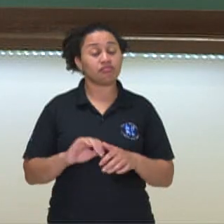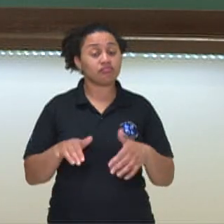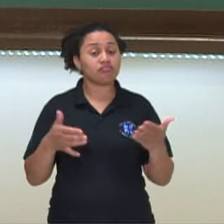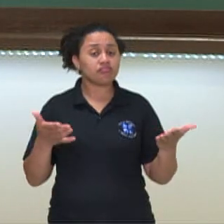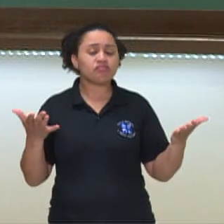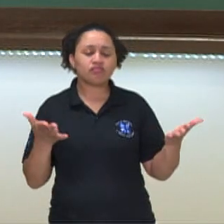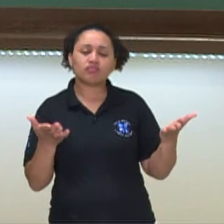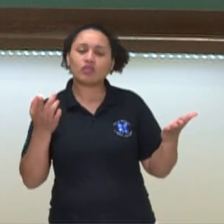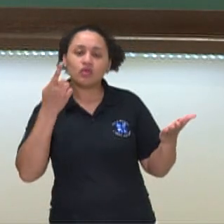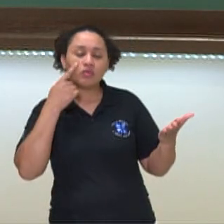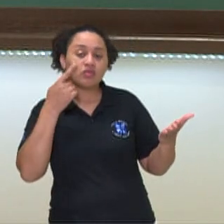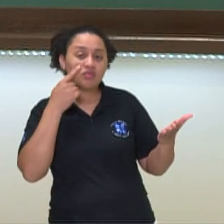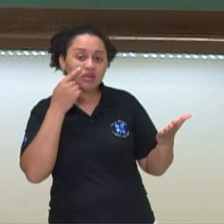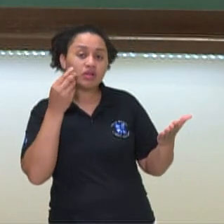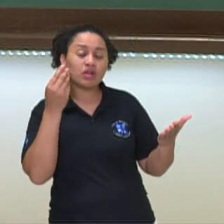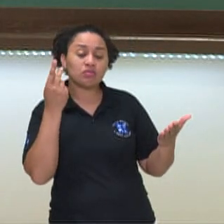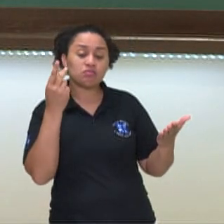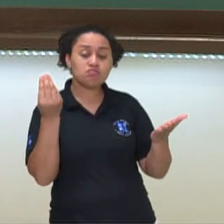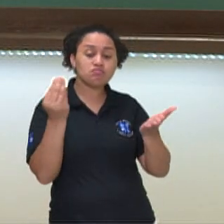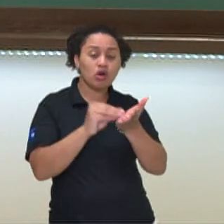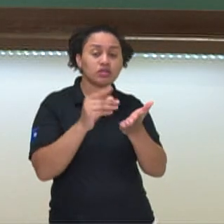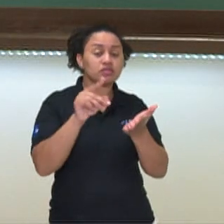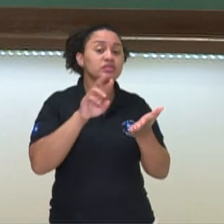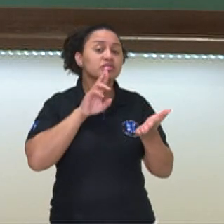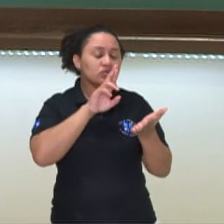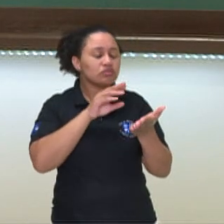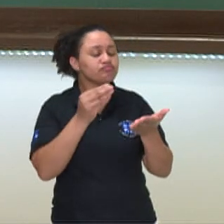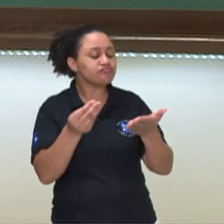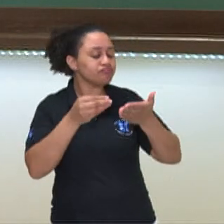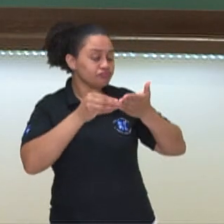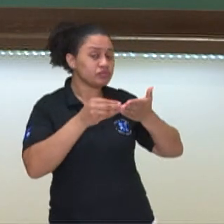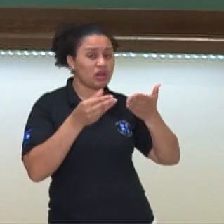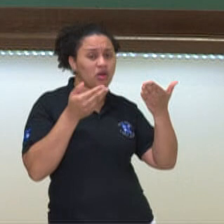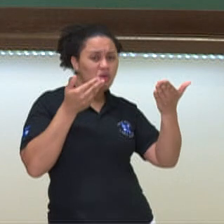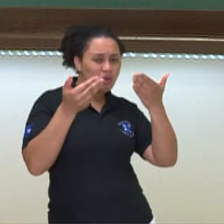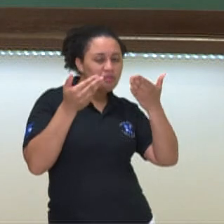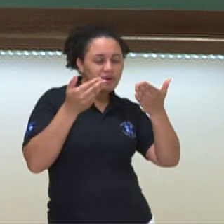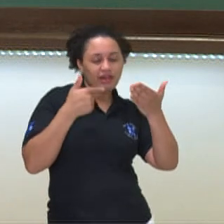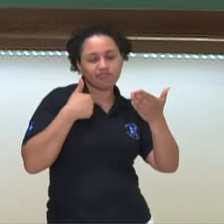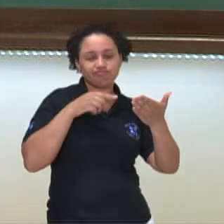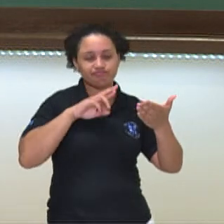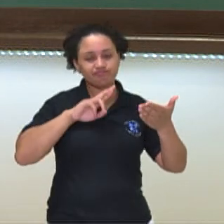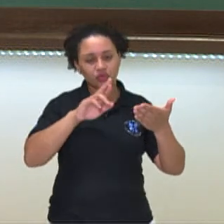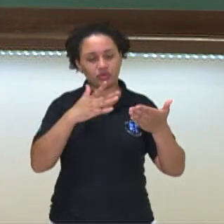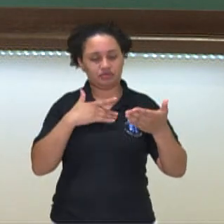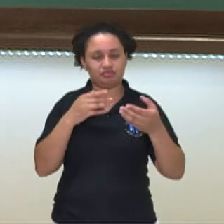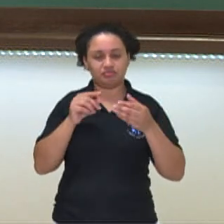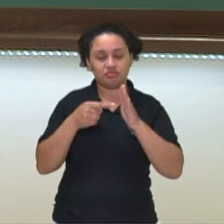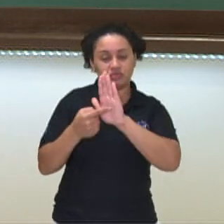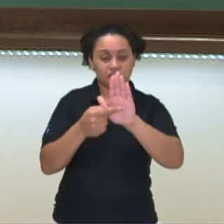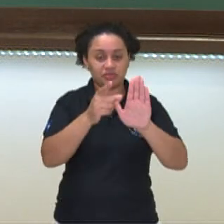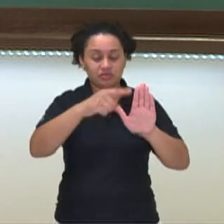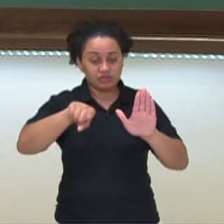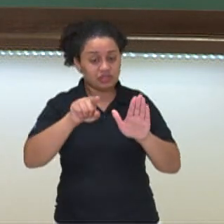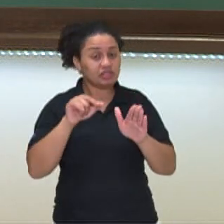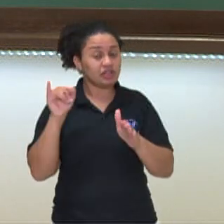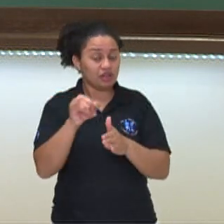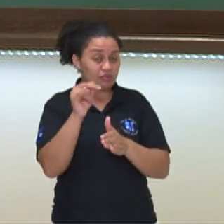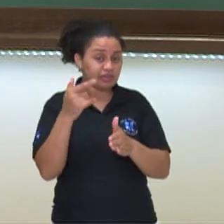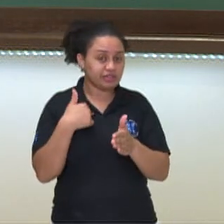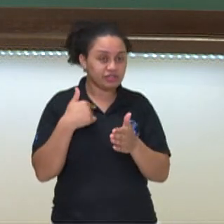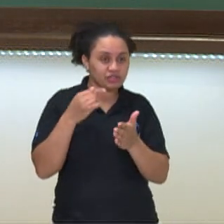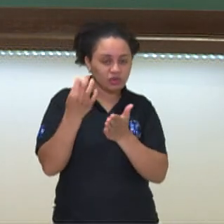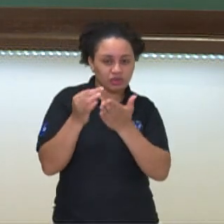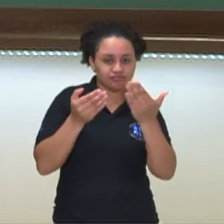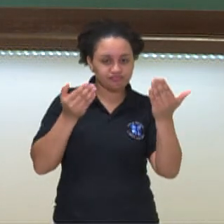Muito bem, vamos ver aí o que você colocou no seu caderno. Pega aí a sua anotação, vamos conferir aí e é importante que você confira com aquilo que eu vou